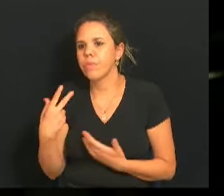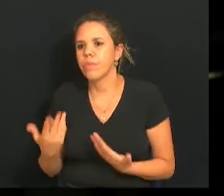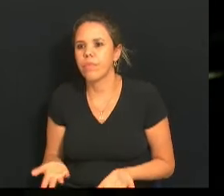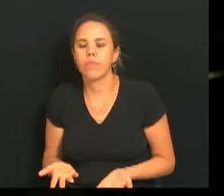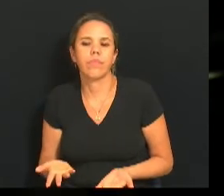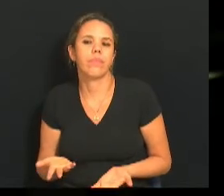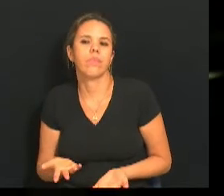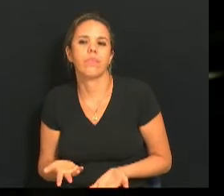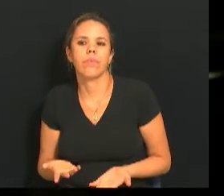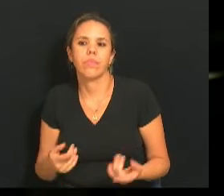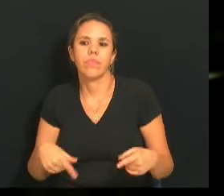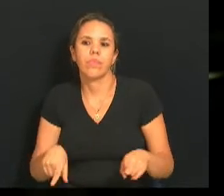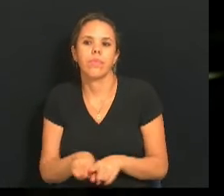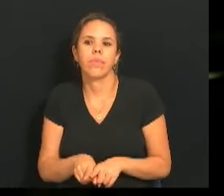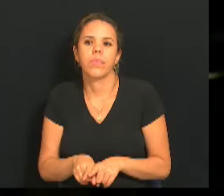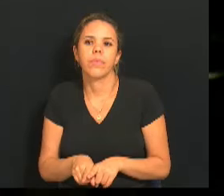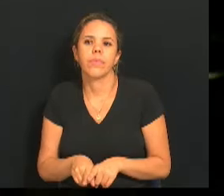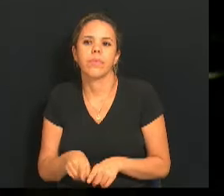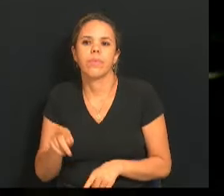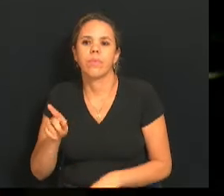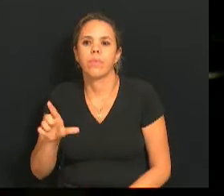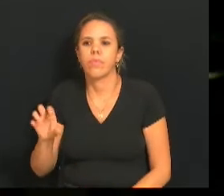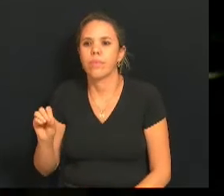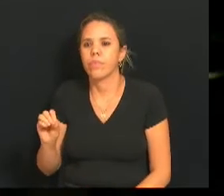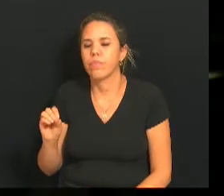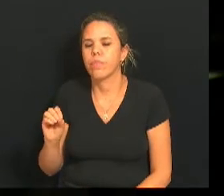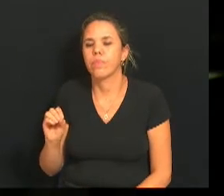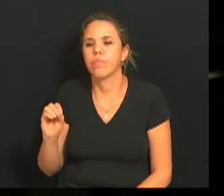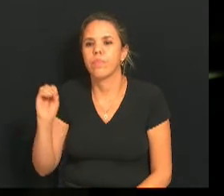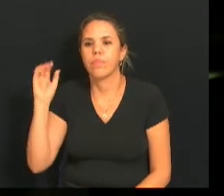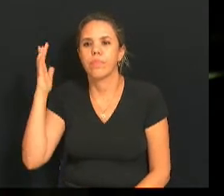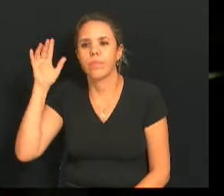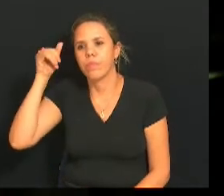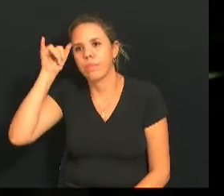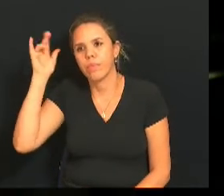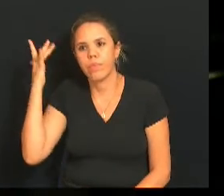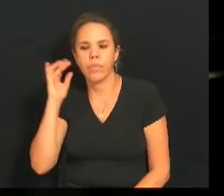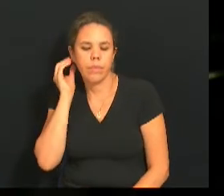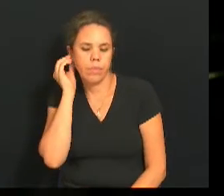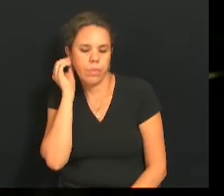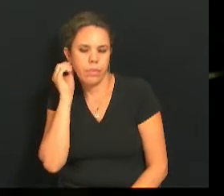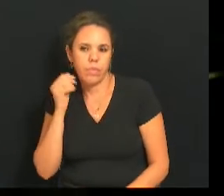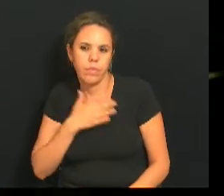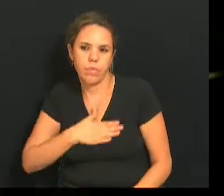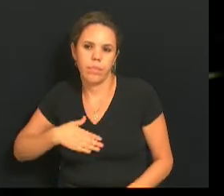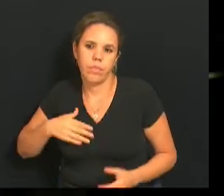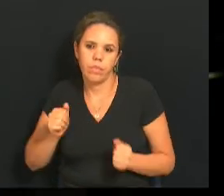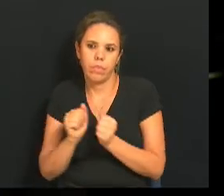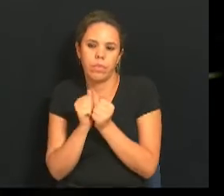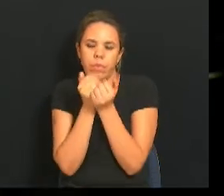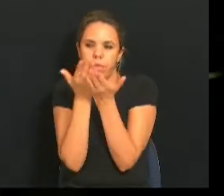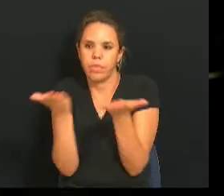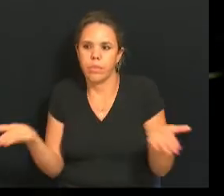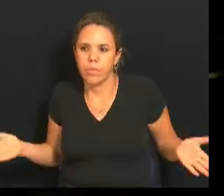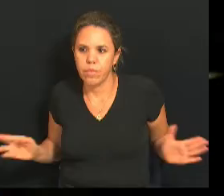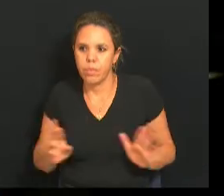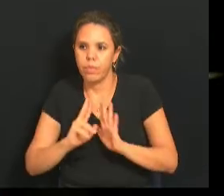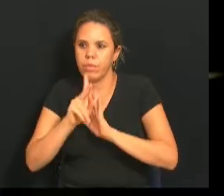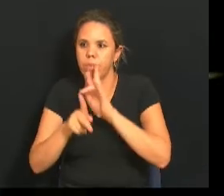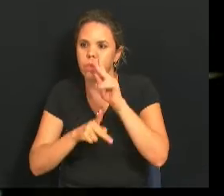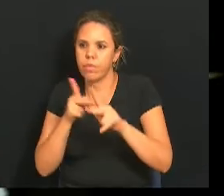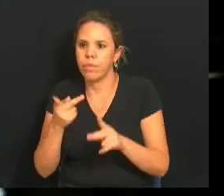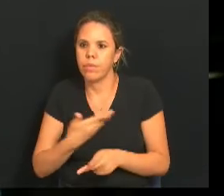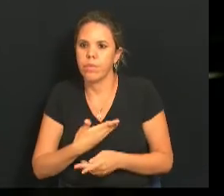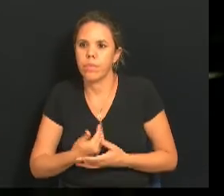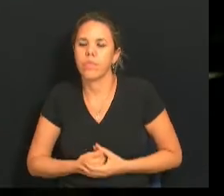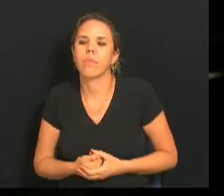e também do Paulo e da Guida. É um prazer aqui estar junto com vários